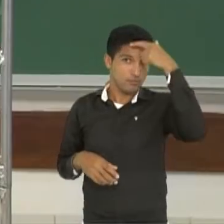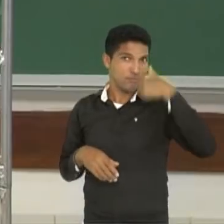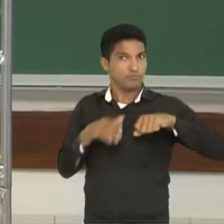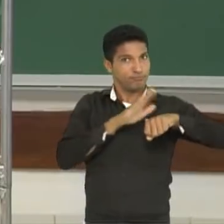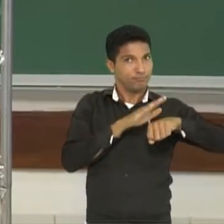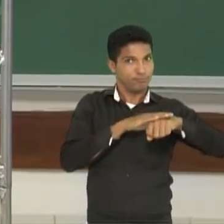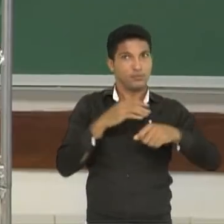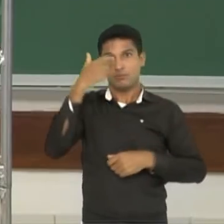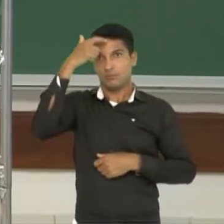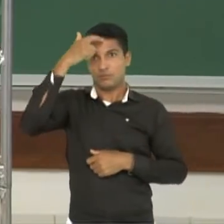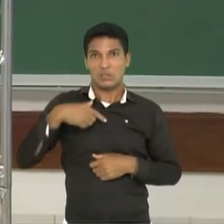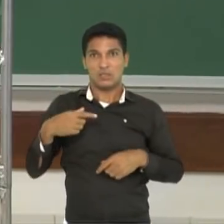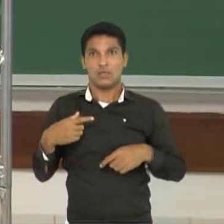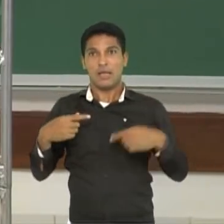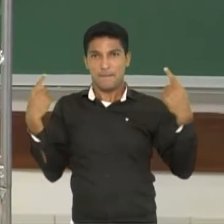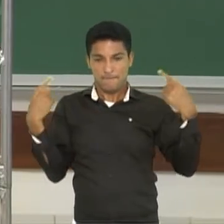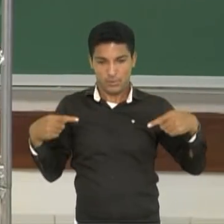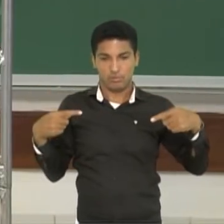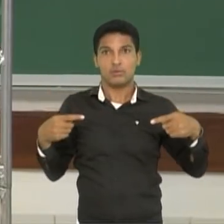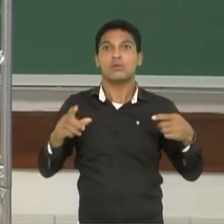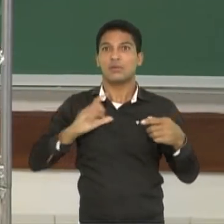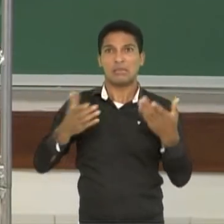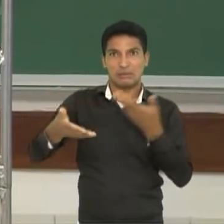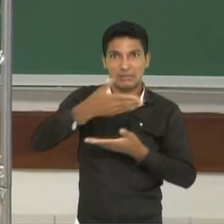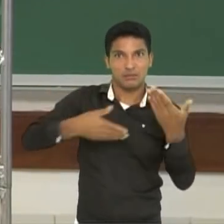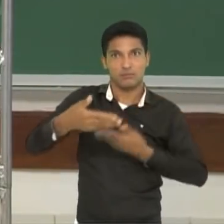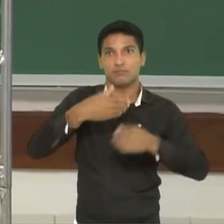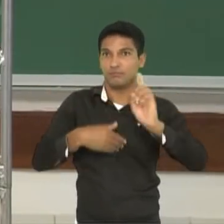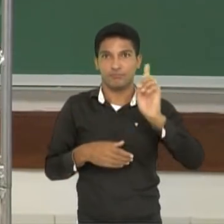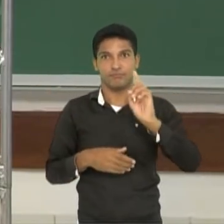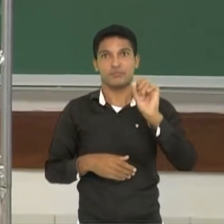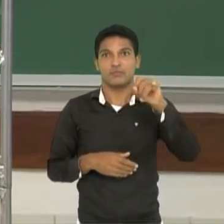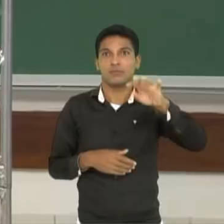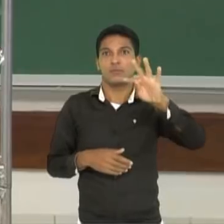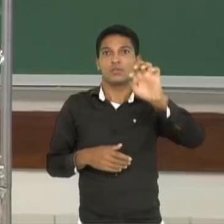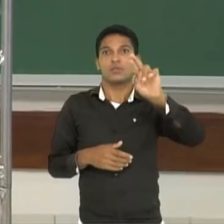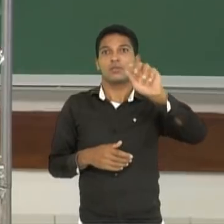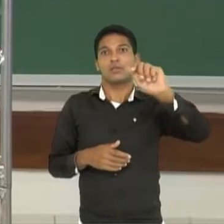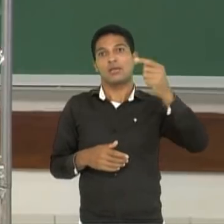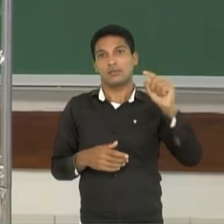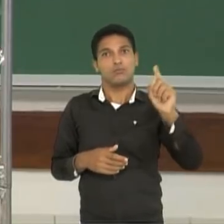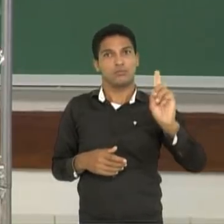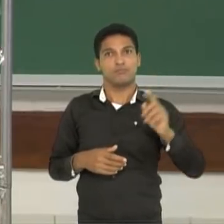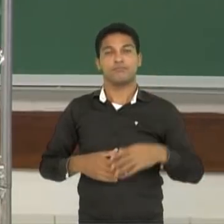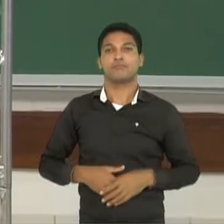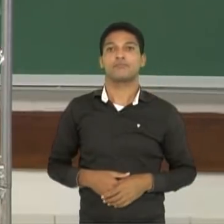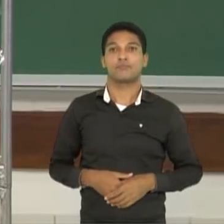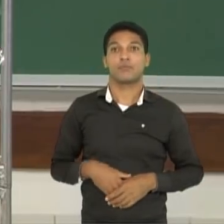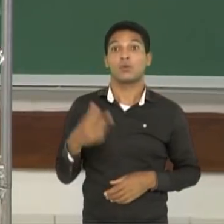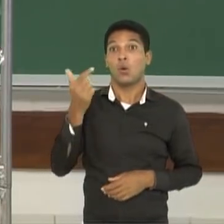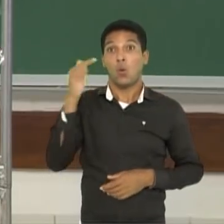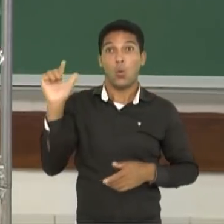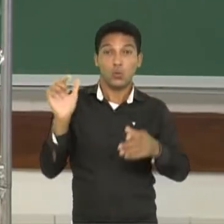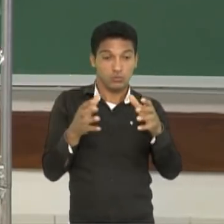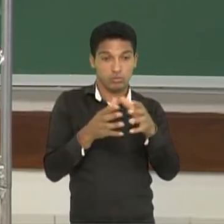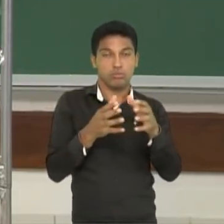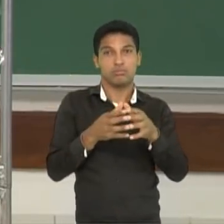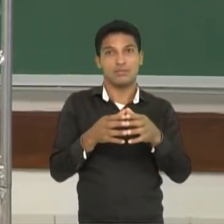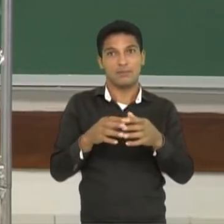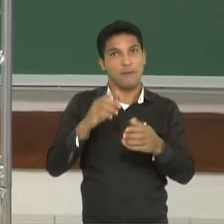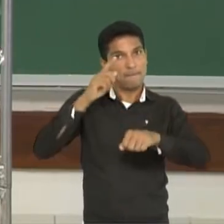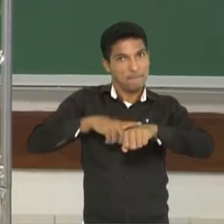vez estabelece a sua marca. Outros, a disputa é ao mesmo tempo, por exemplo, numa corrida. Né? A largada